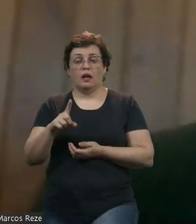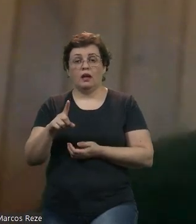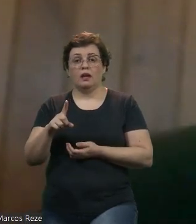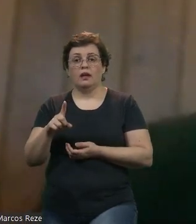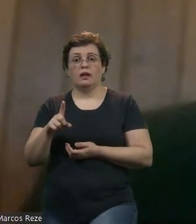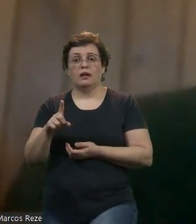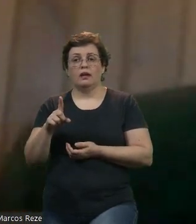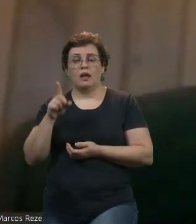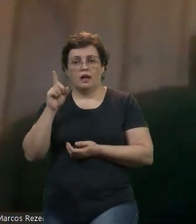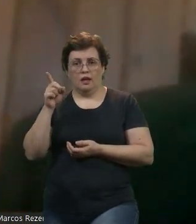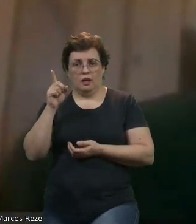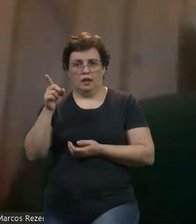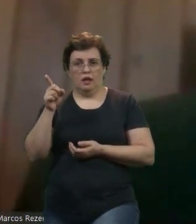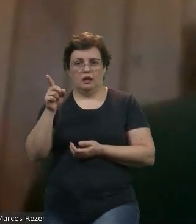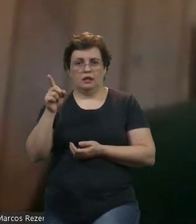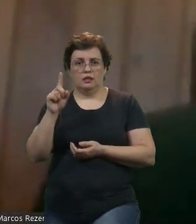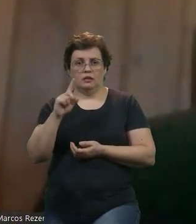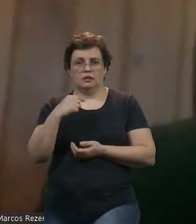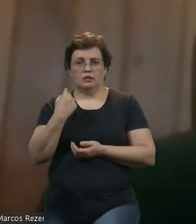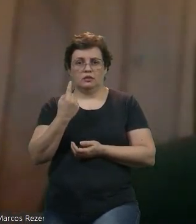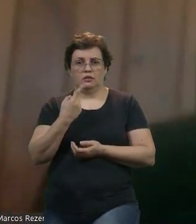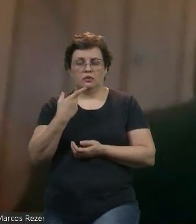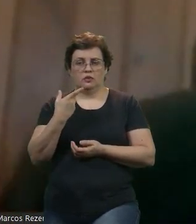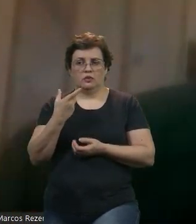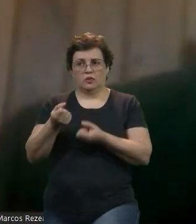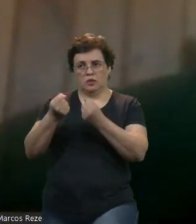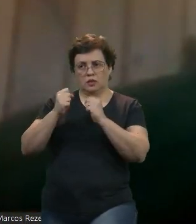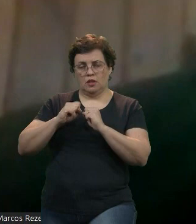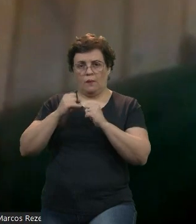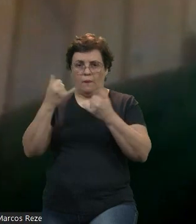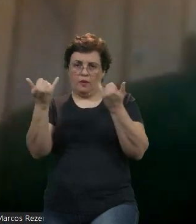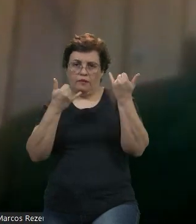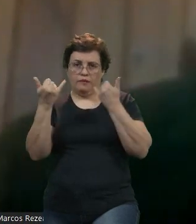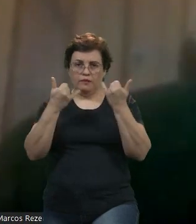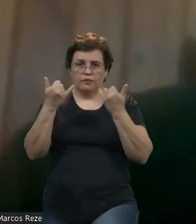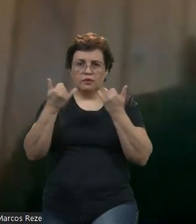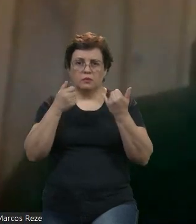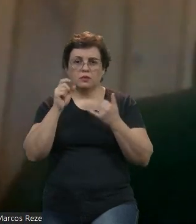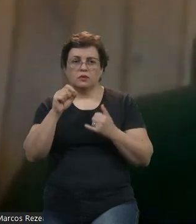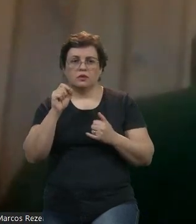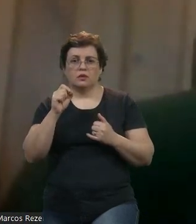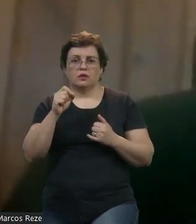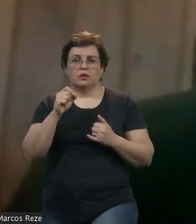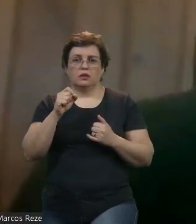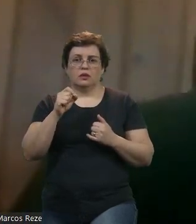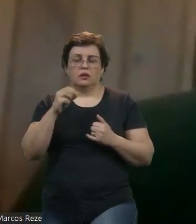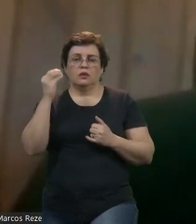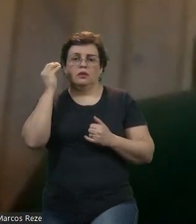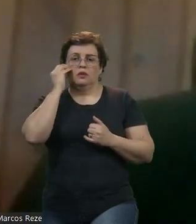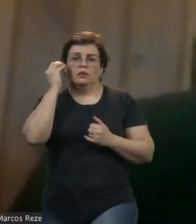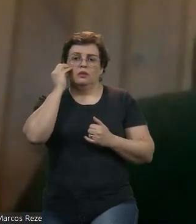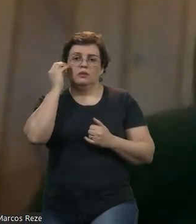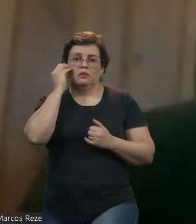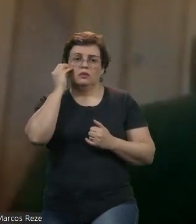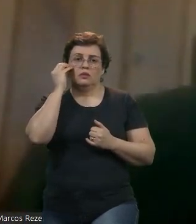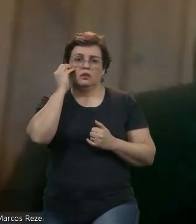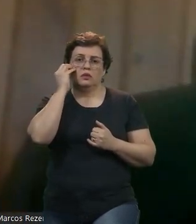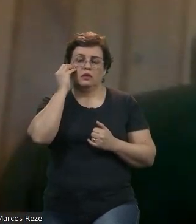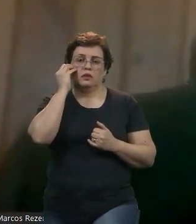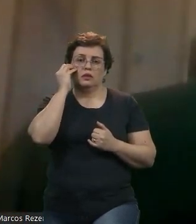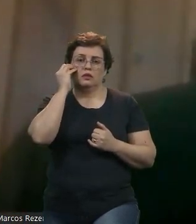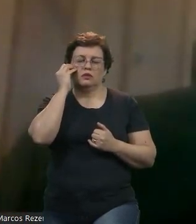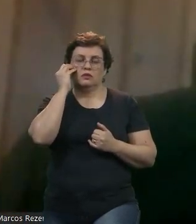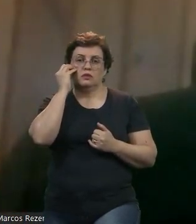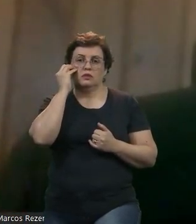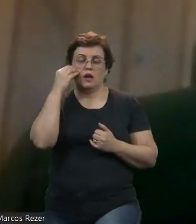fez, ele nos trouxe a informação que o teste, tanto